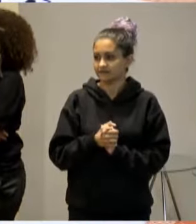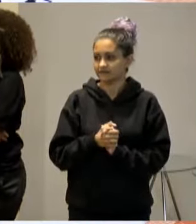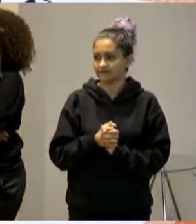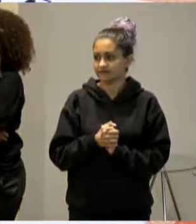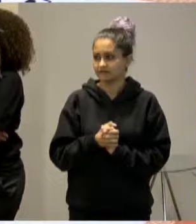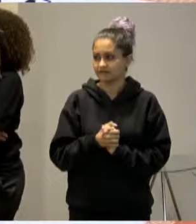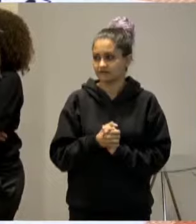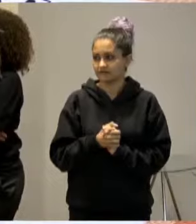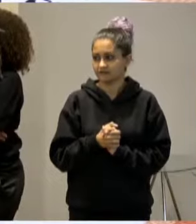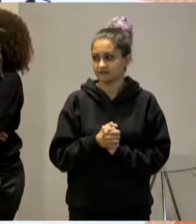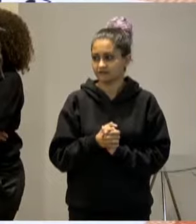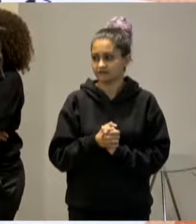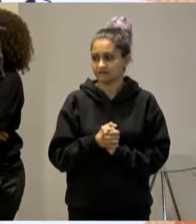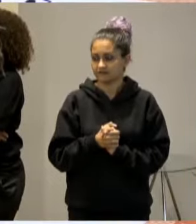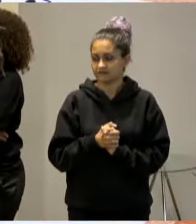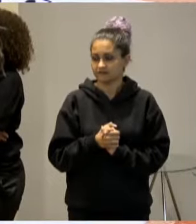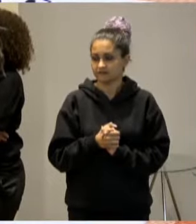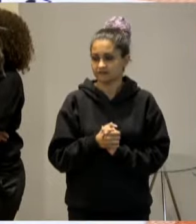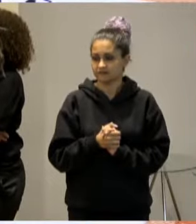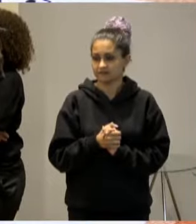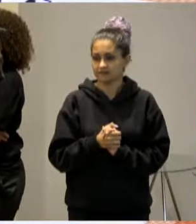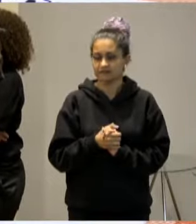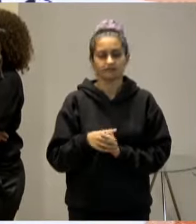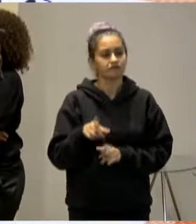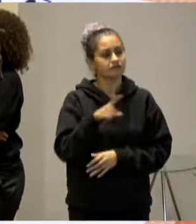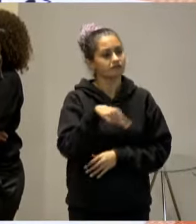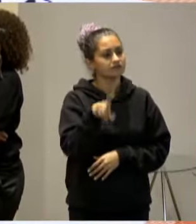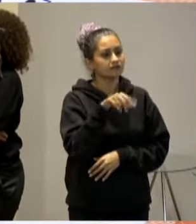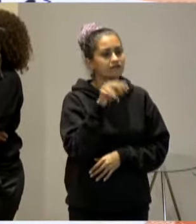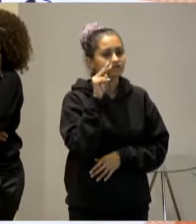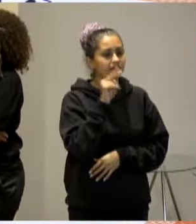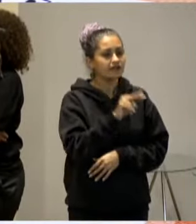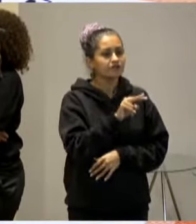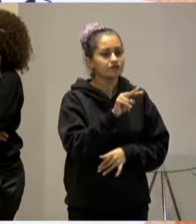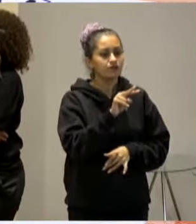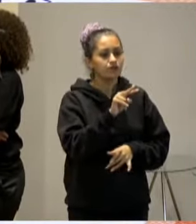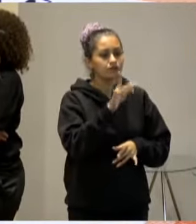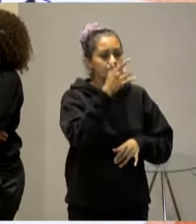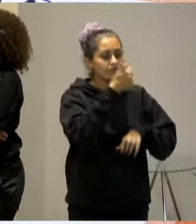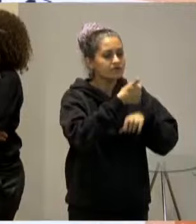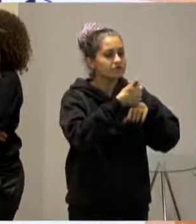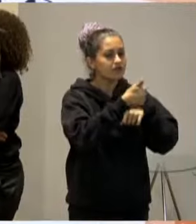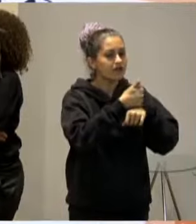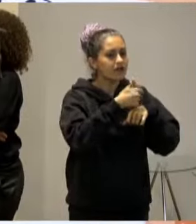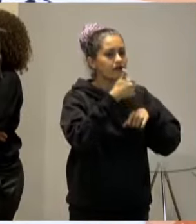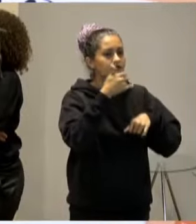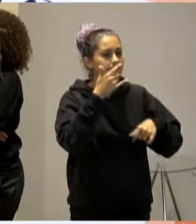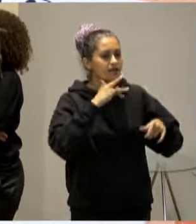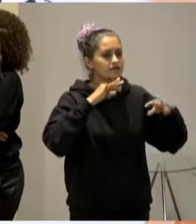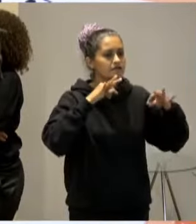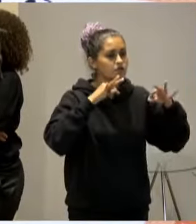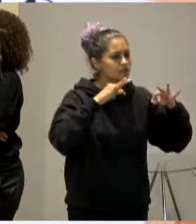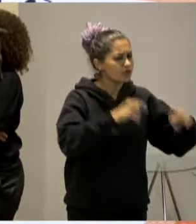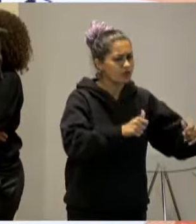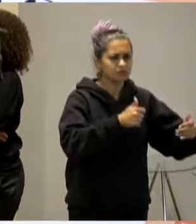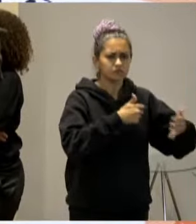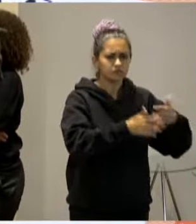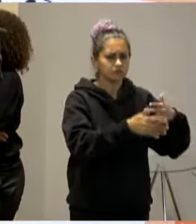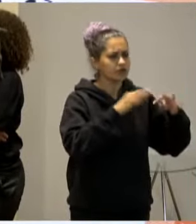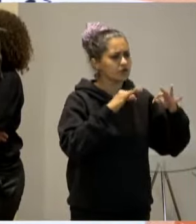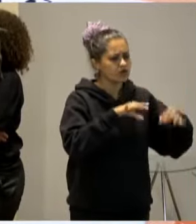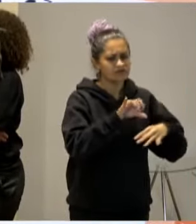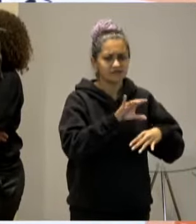vocês olhem todas as pessoas que estão nas unidades de educação infantil, no ensino fundamental e nos núcleos da